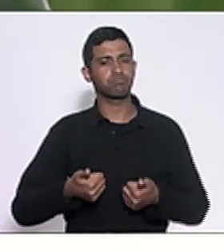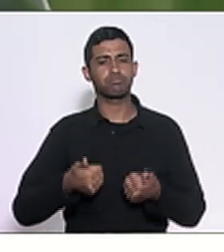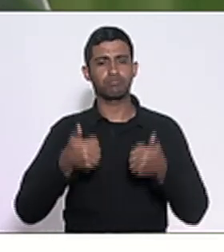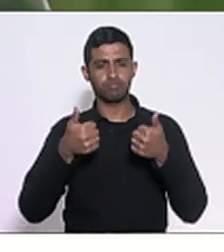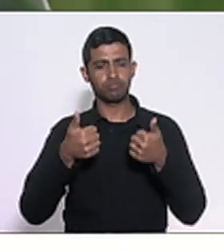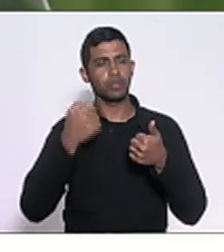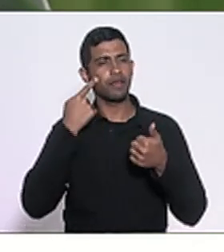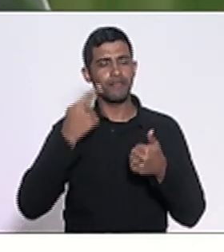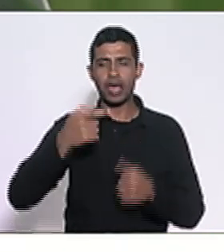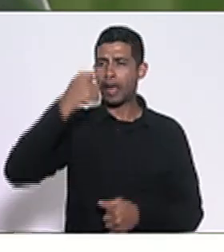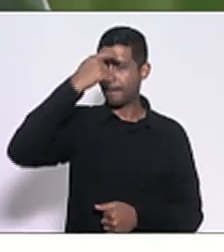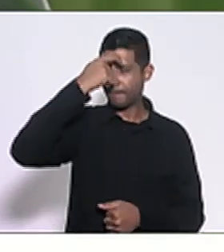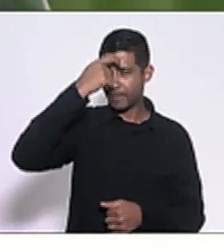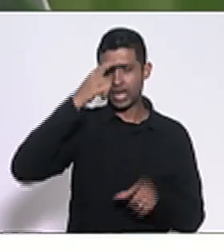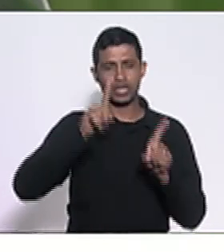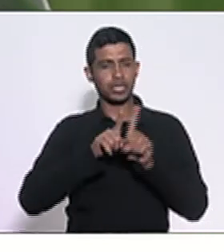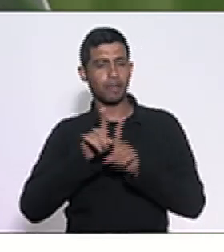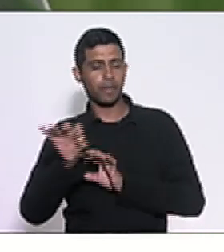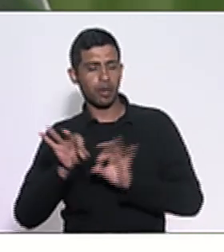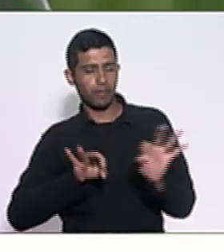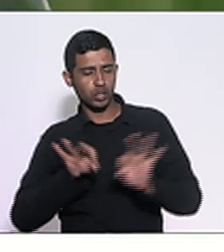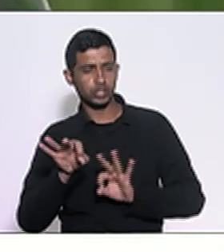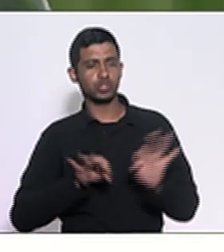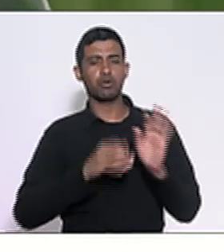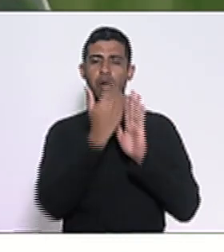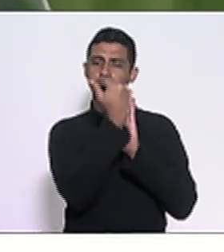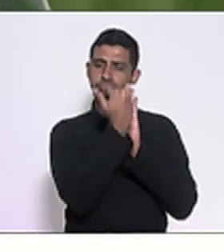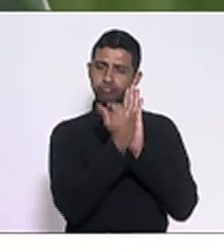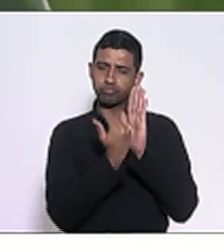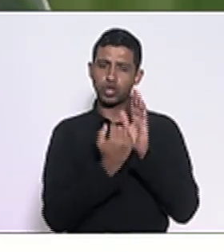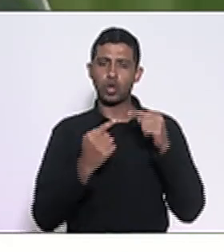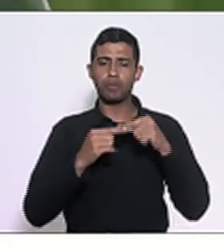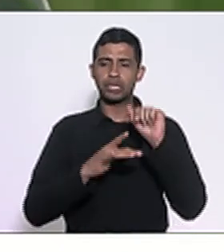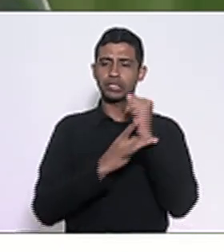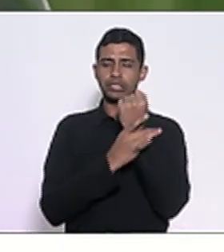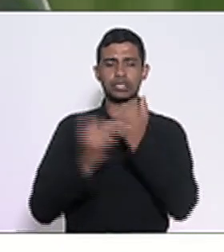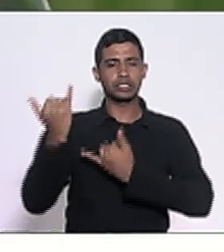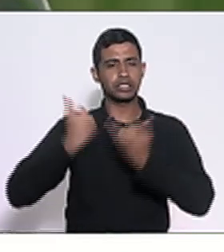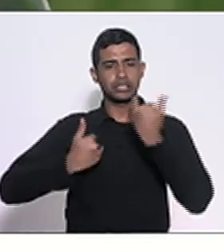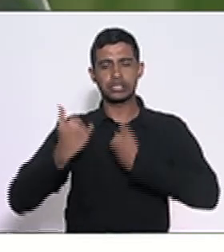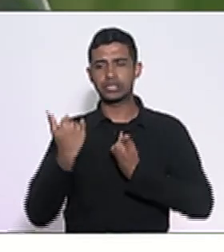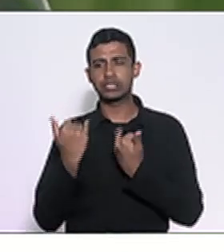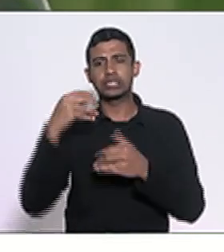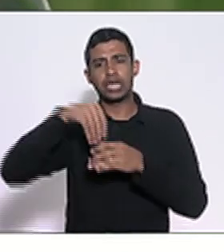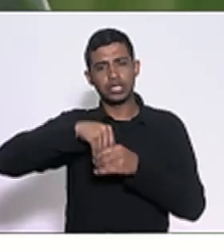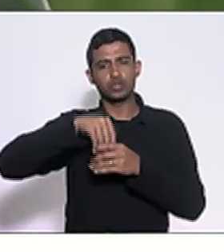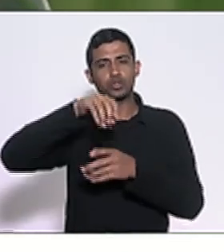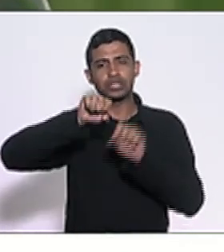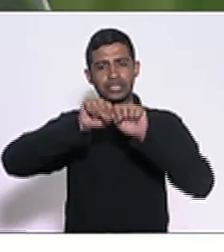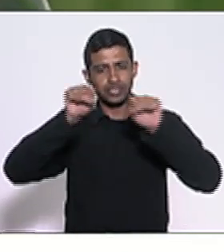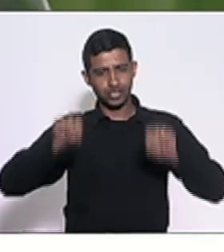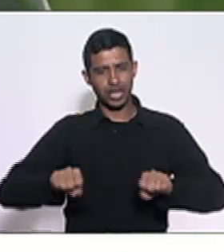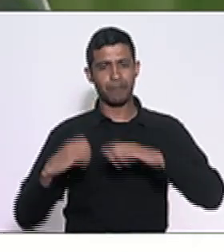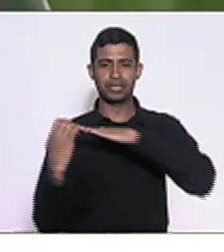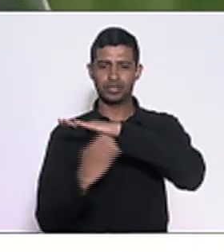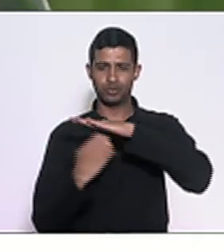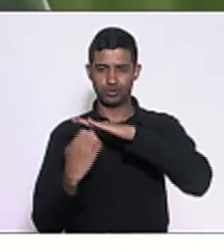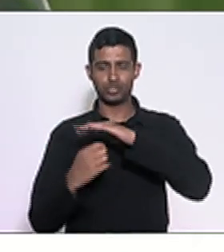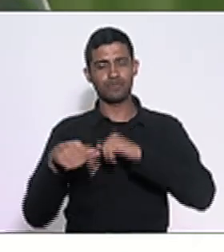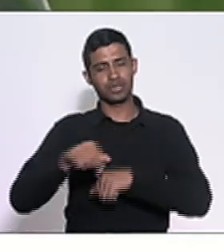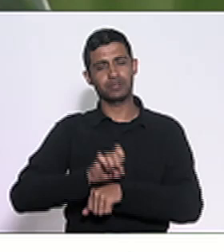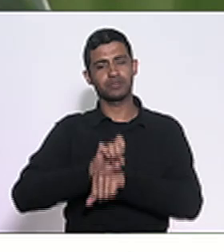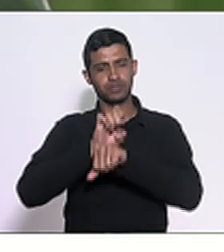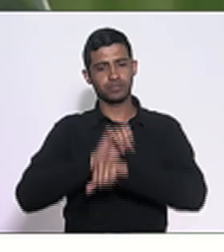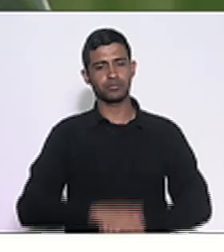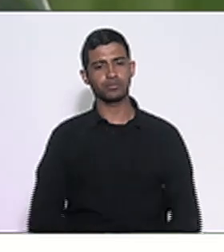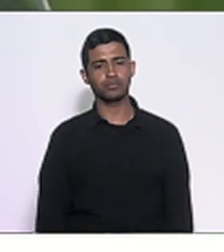a mentalidade e os processos, os procedimentos de segurança da informação dentro do Executivo do Estado. Nós temos o